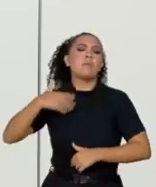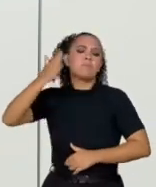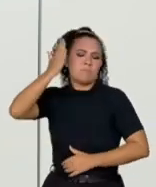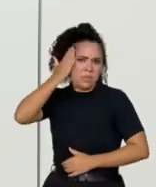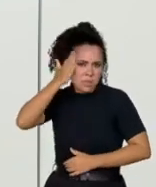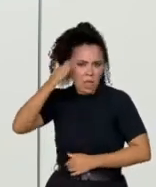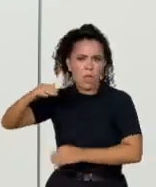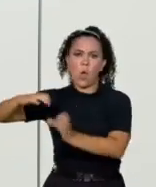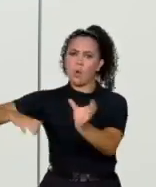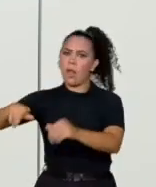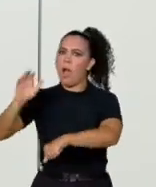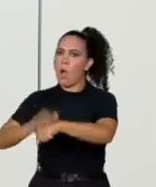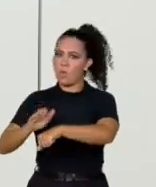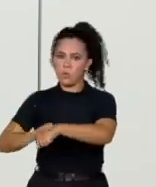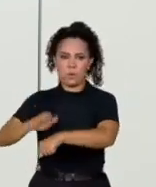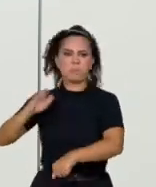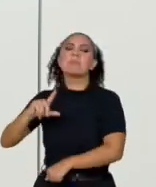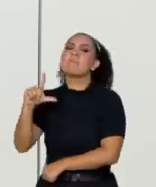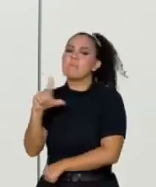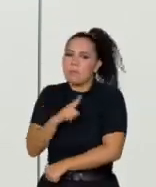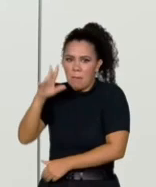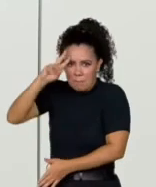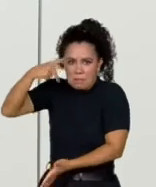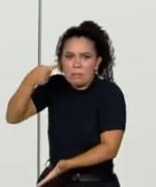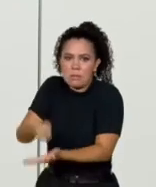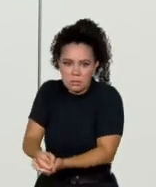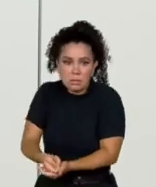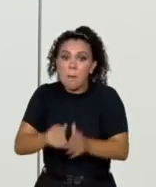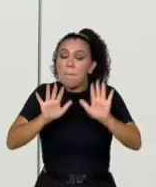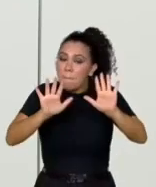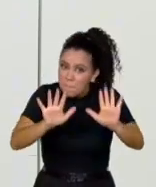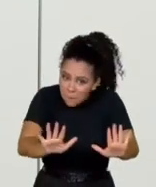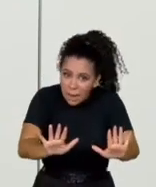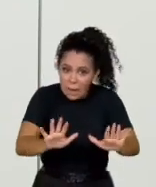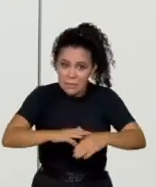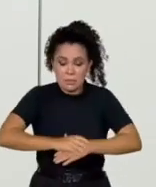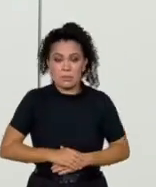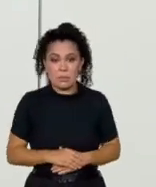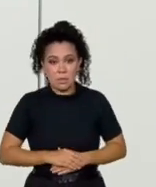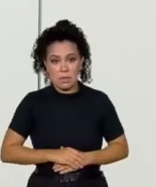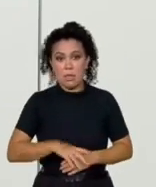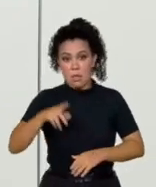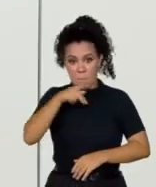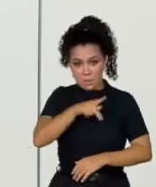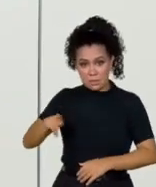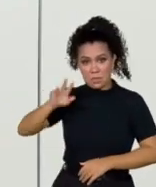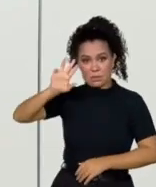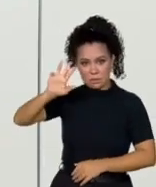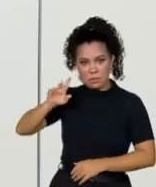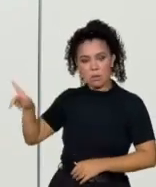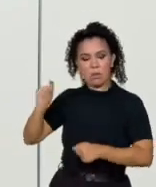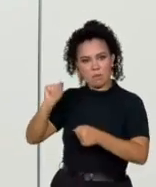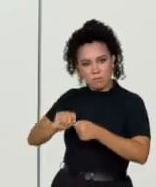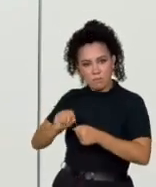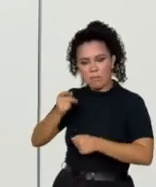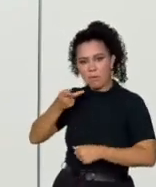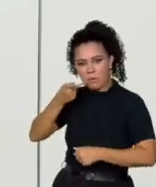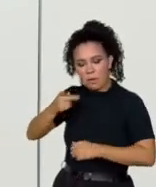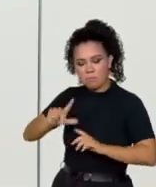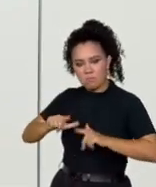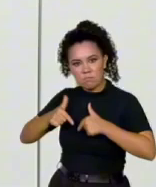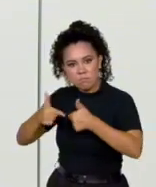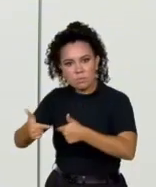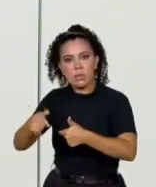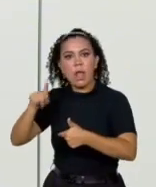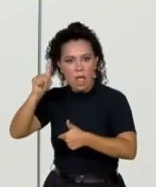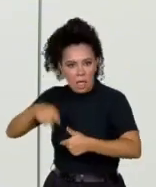para tomar suas medidas, mas considero que a medida que o presidente tomou é correta, do ponto de vista econômico, do ponto de